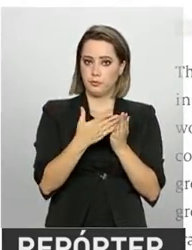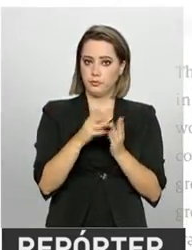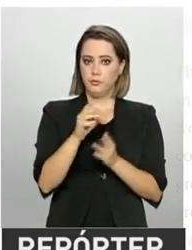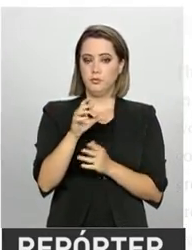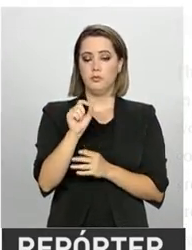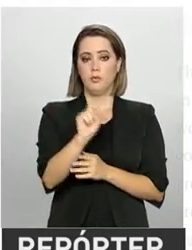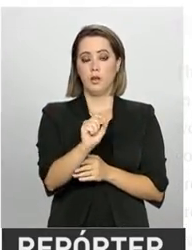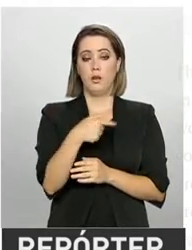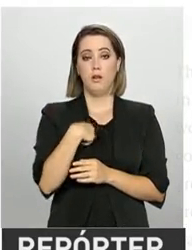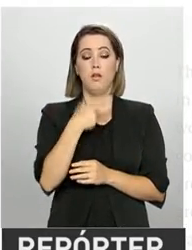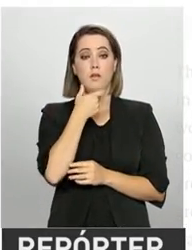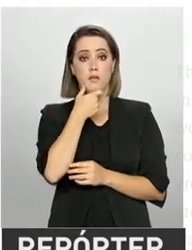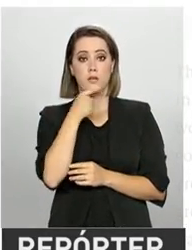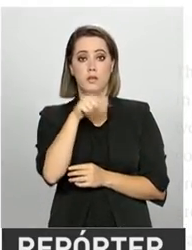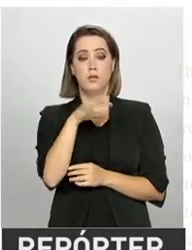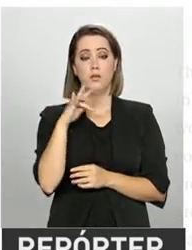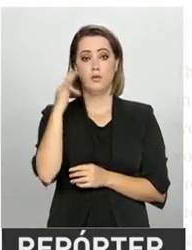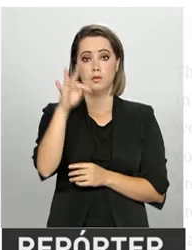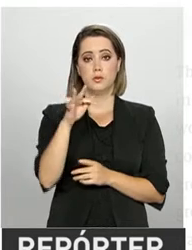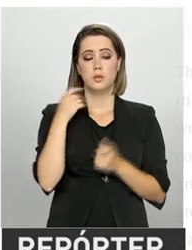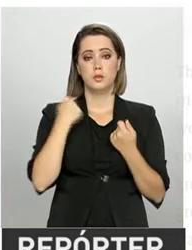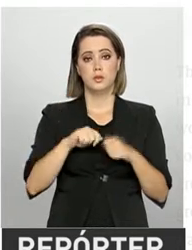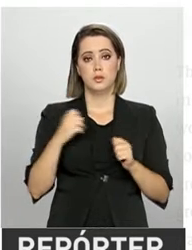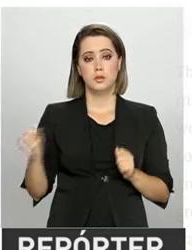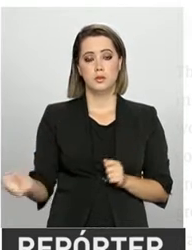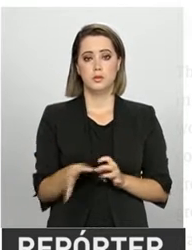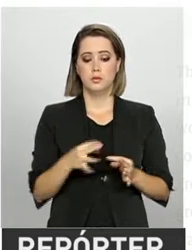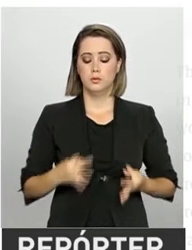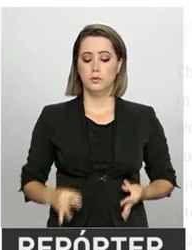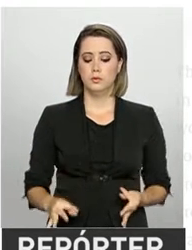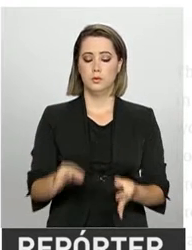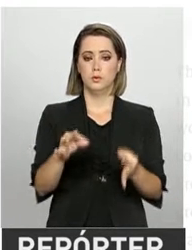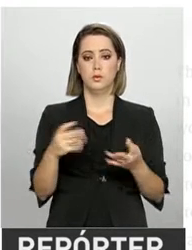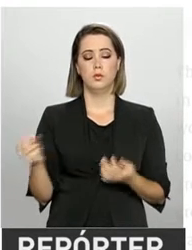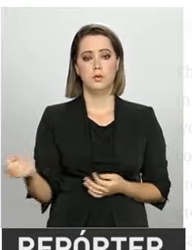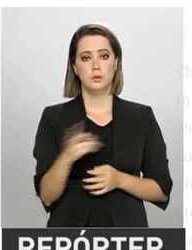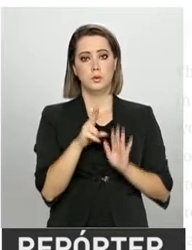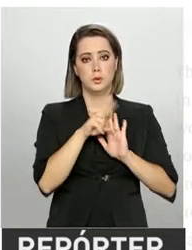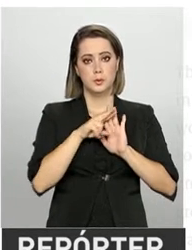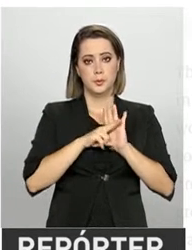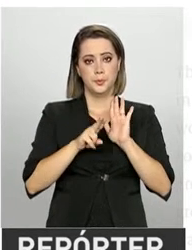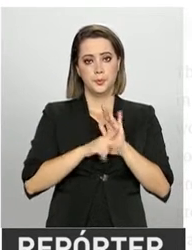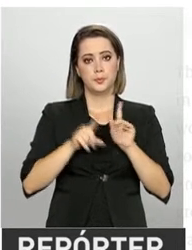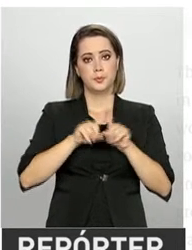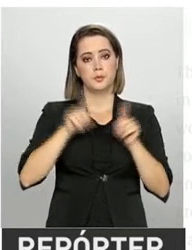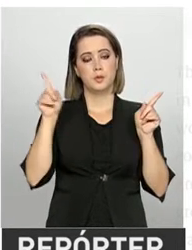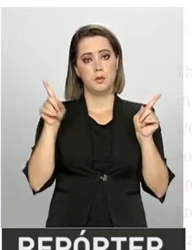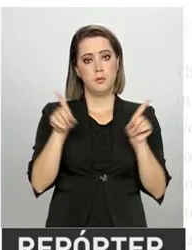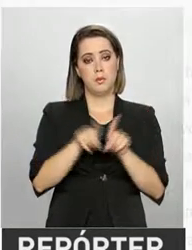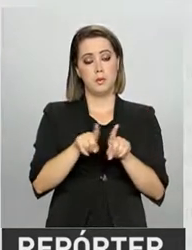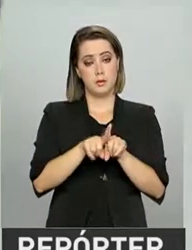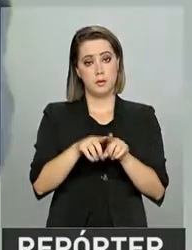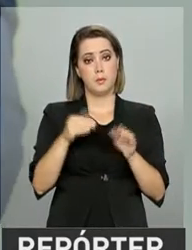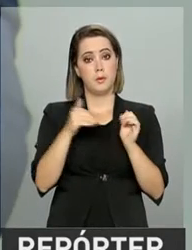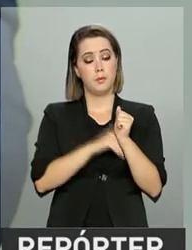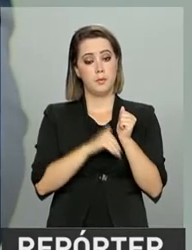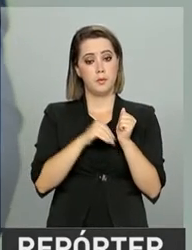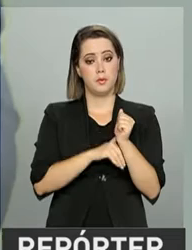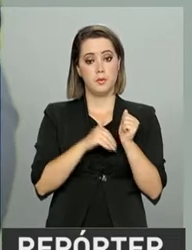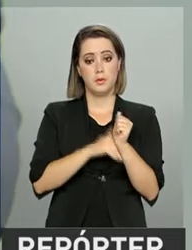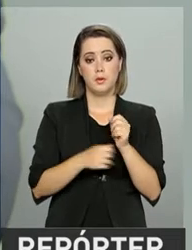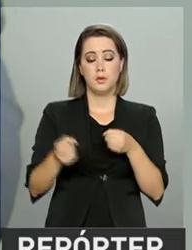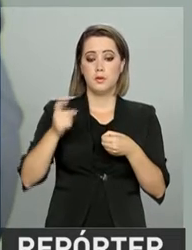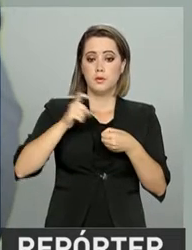brasil depende disso depende a inovação depende das reformas mas depende particularmente da